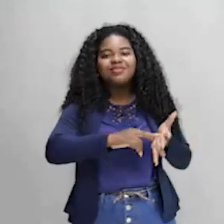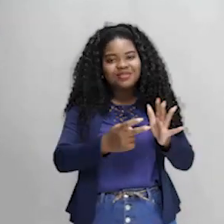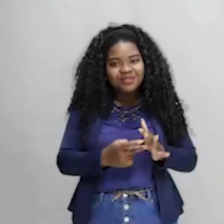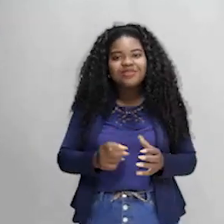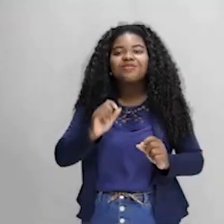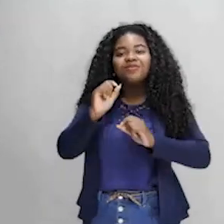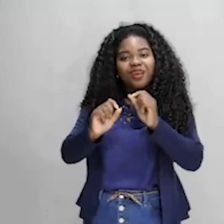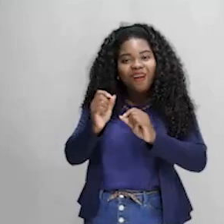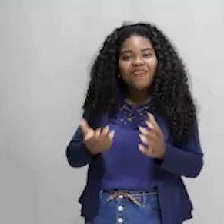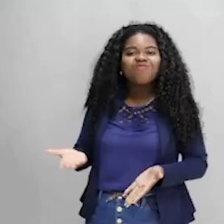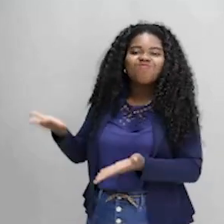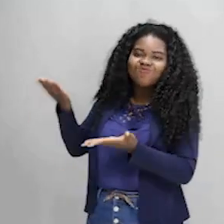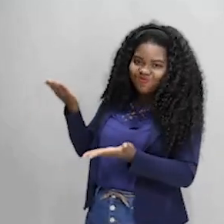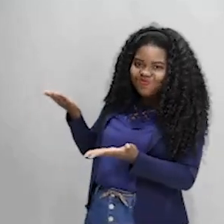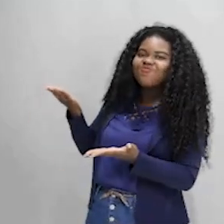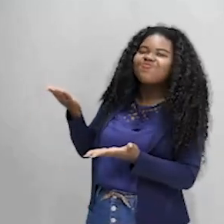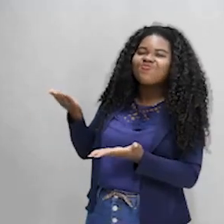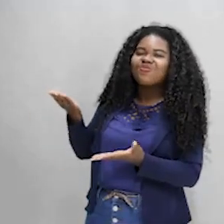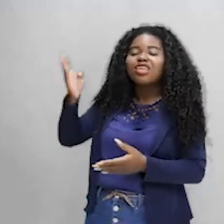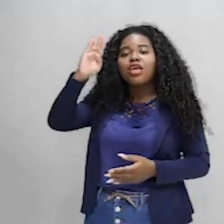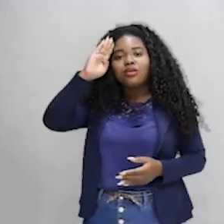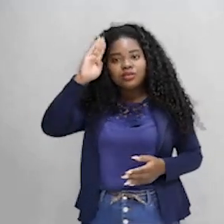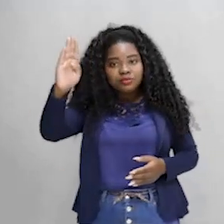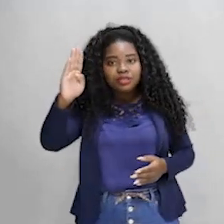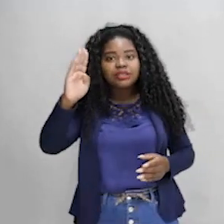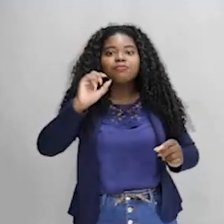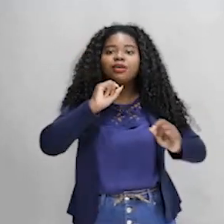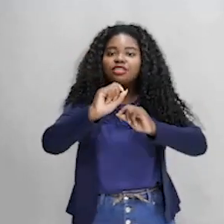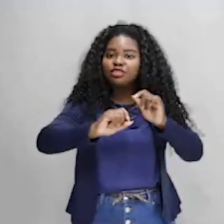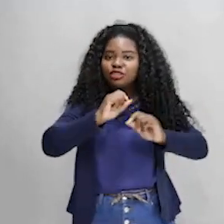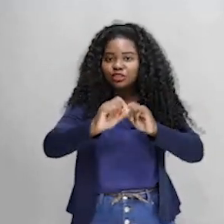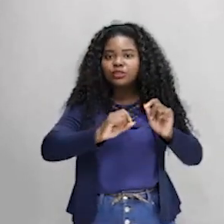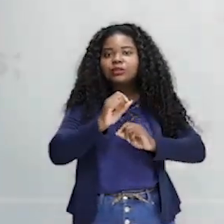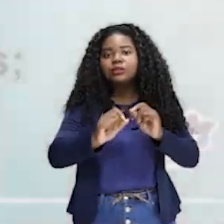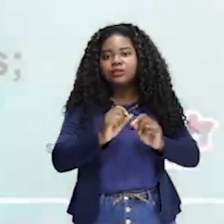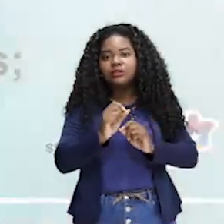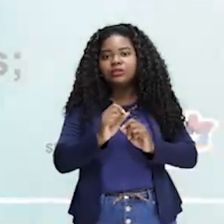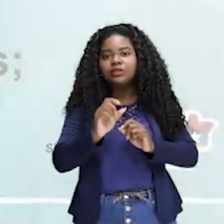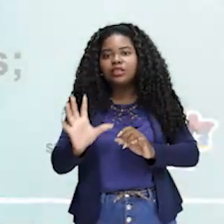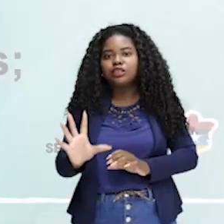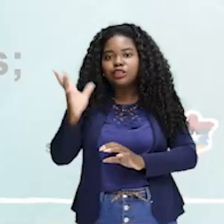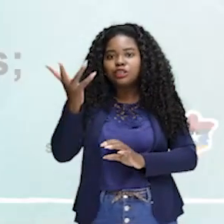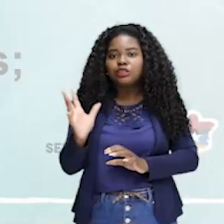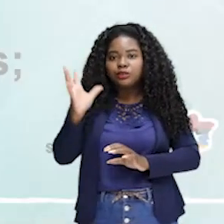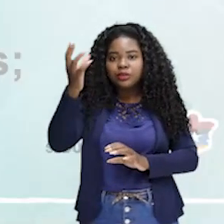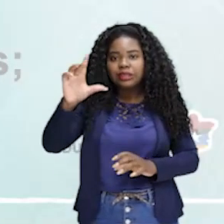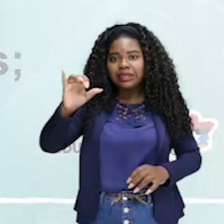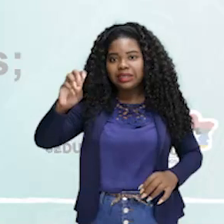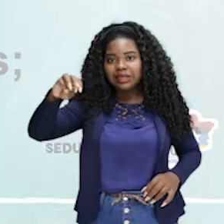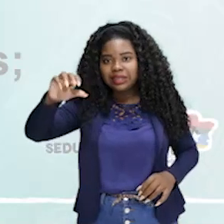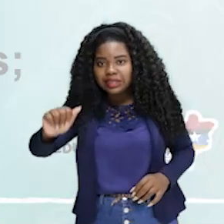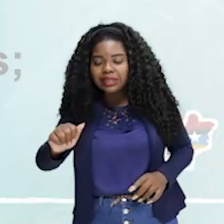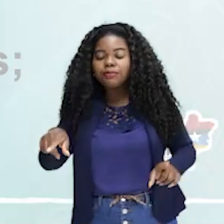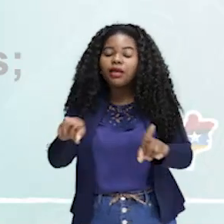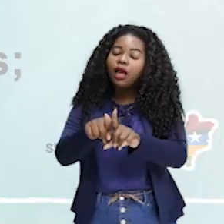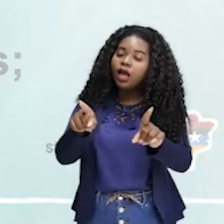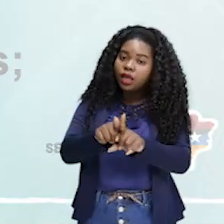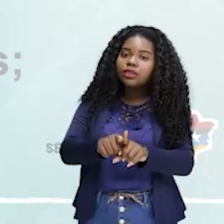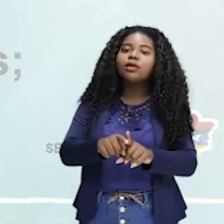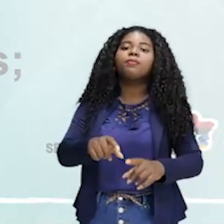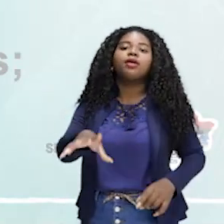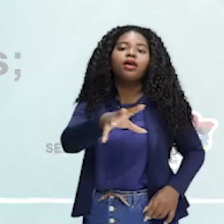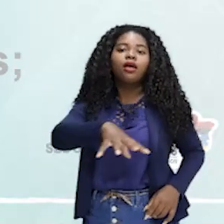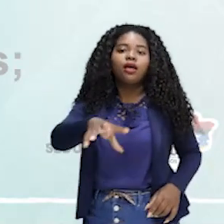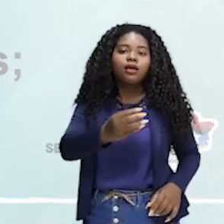vamos falar sobre os principais domínios morfoclimáticos e biomas do mundo, galera, tá certo? Um assunto